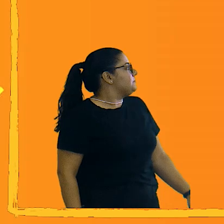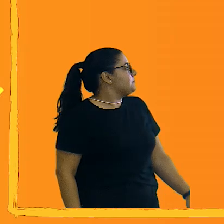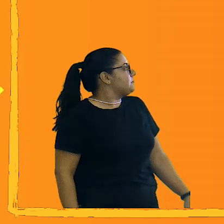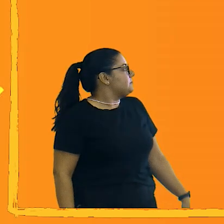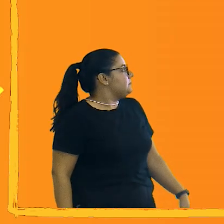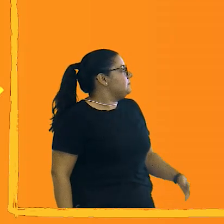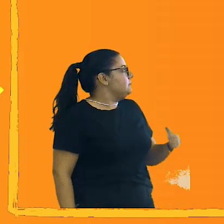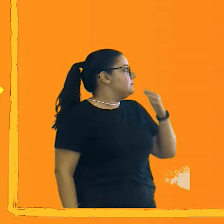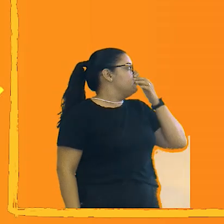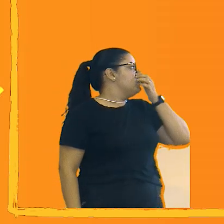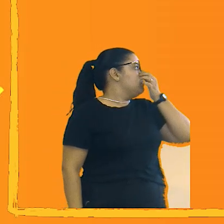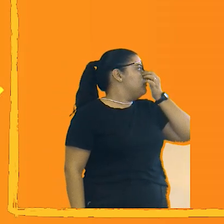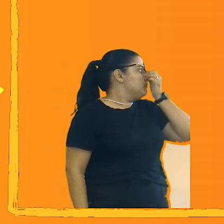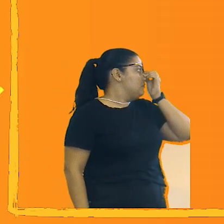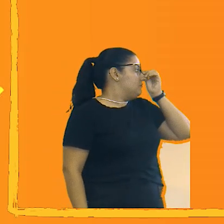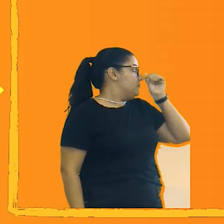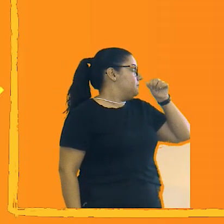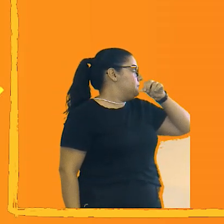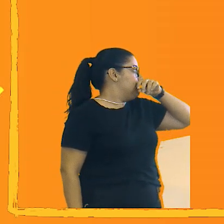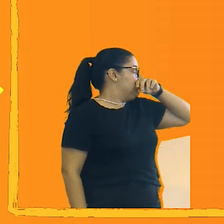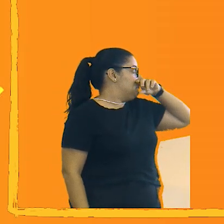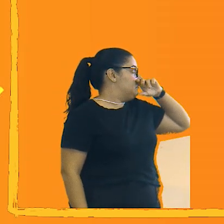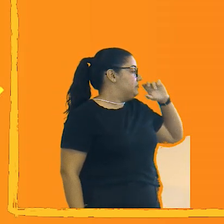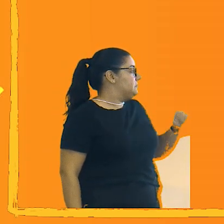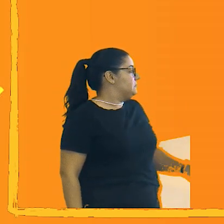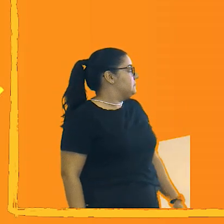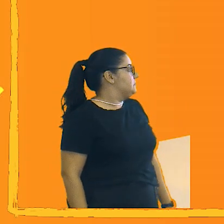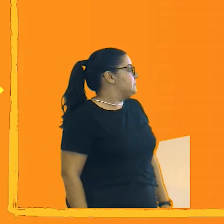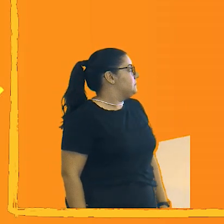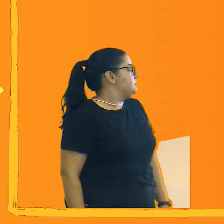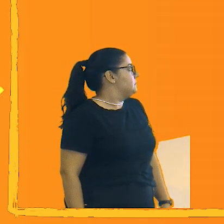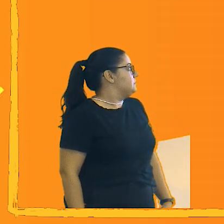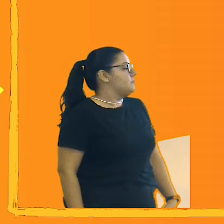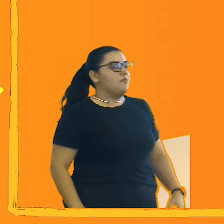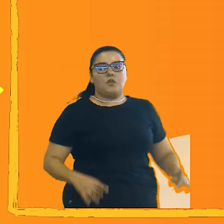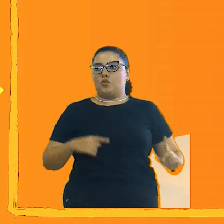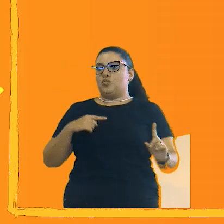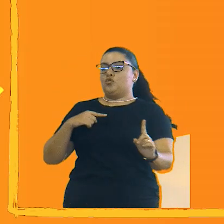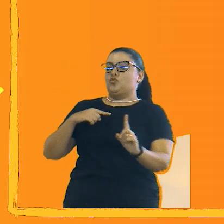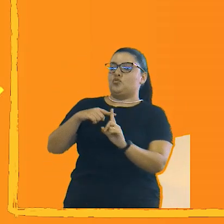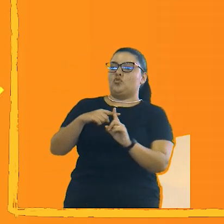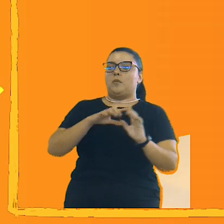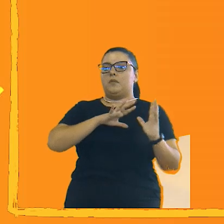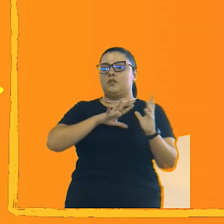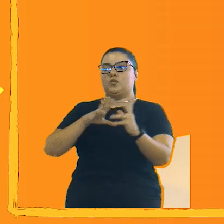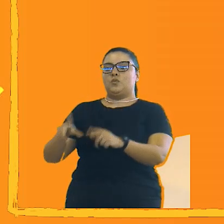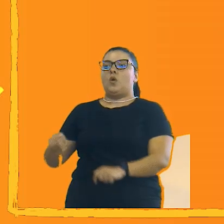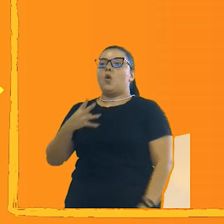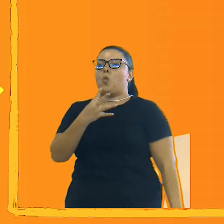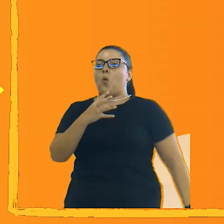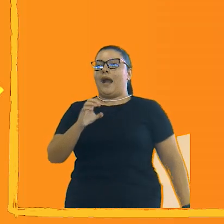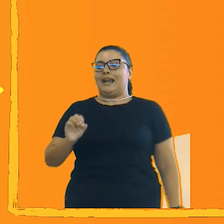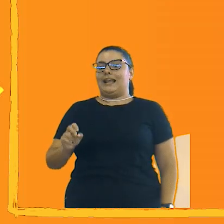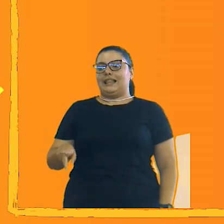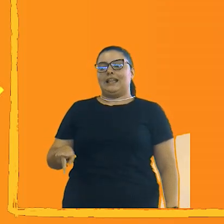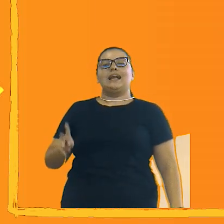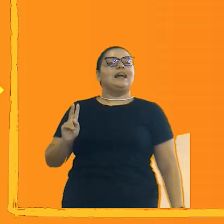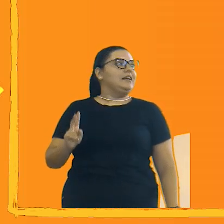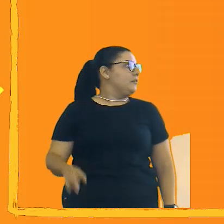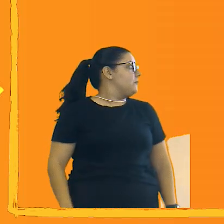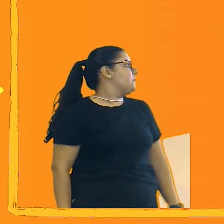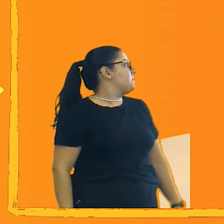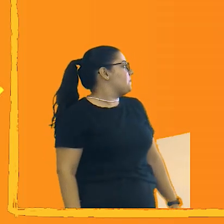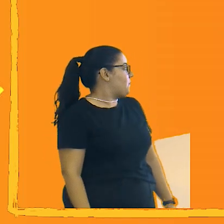18 12 10 somei 40k =